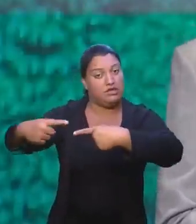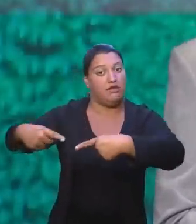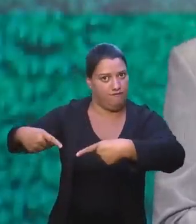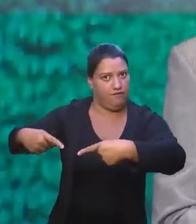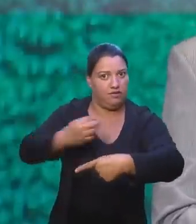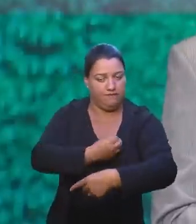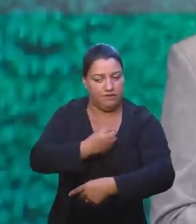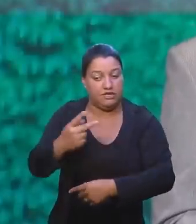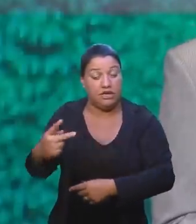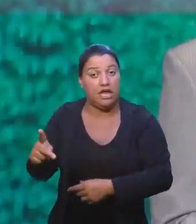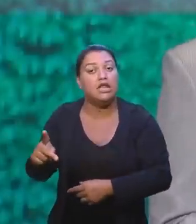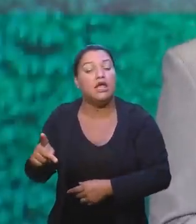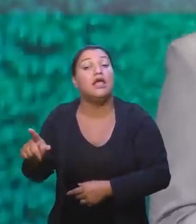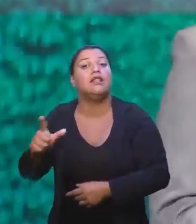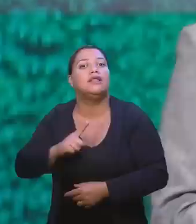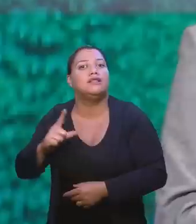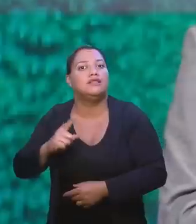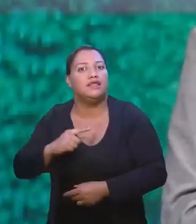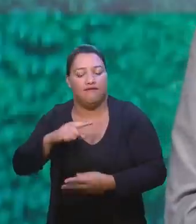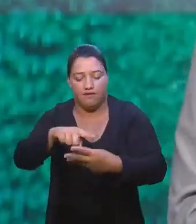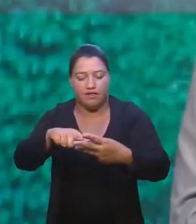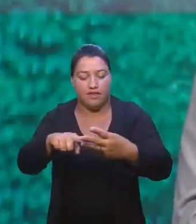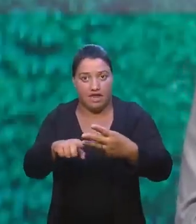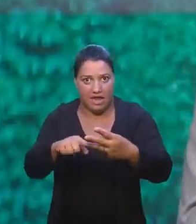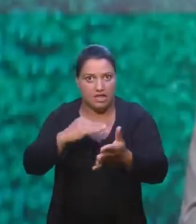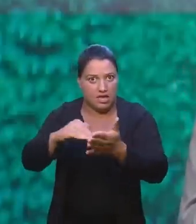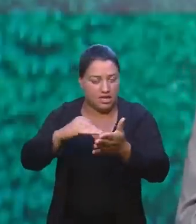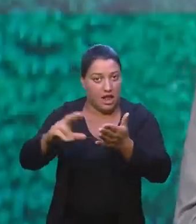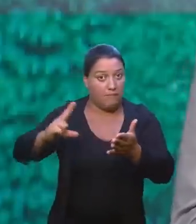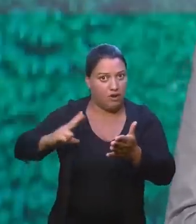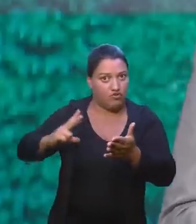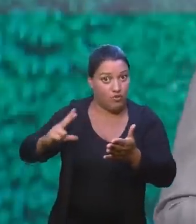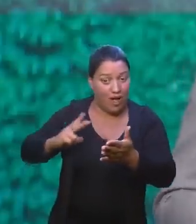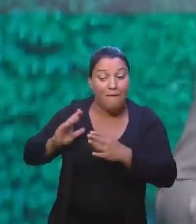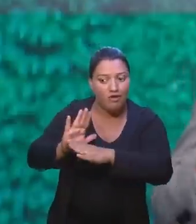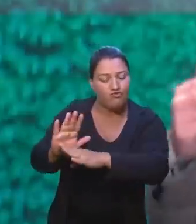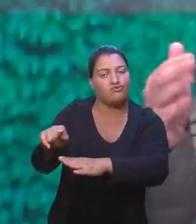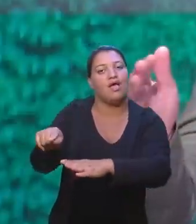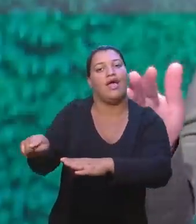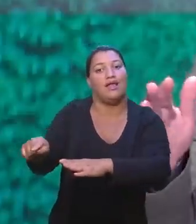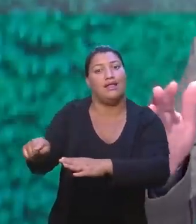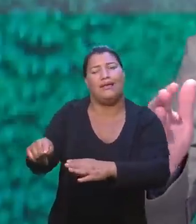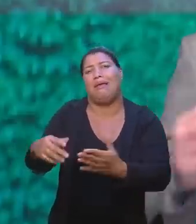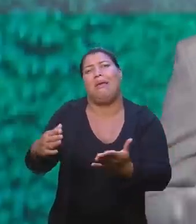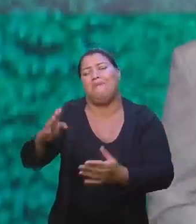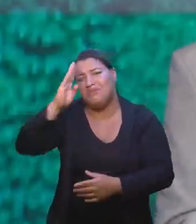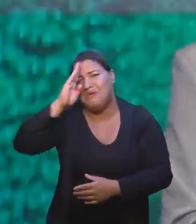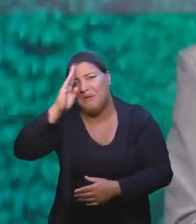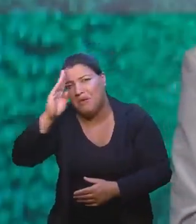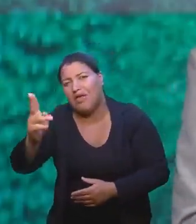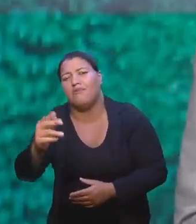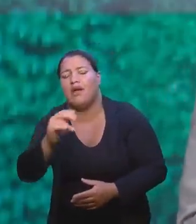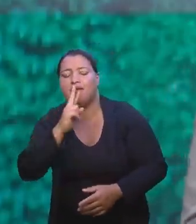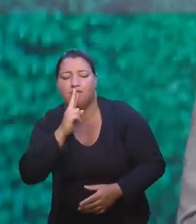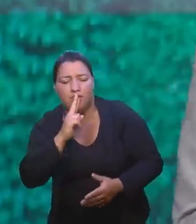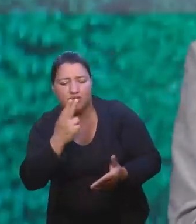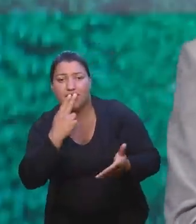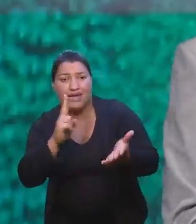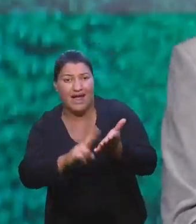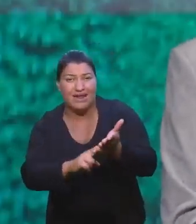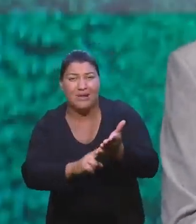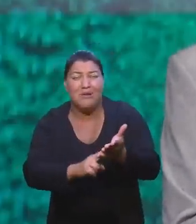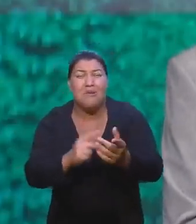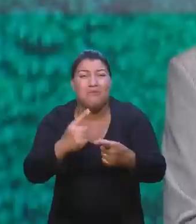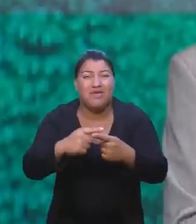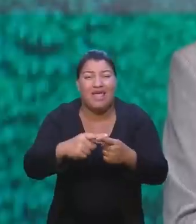existencial, ele teve 3 secretários pessoais para ajudar, principalmente correspondências, recebia 300 cartas